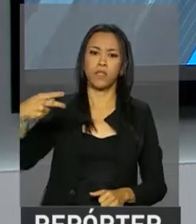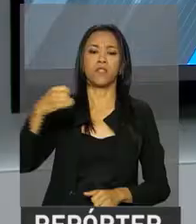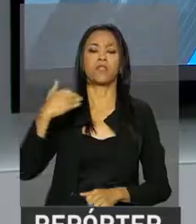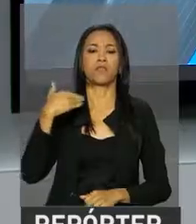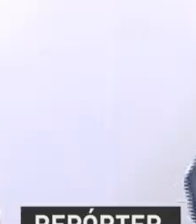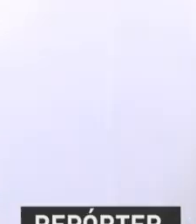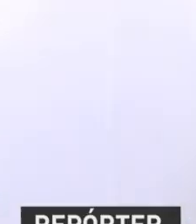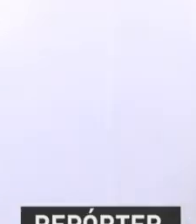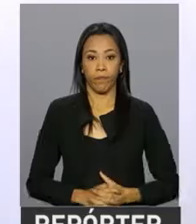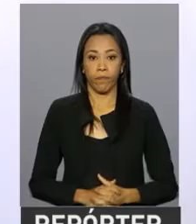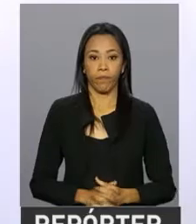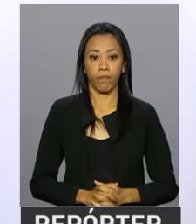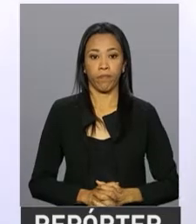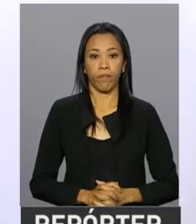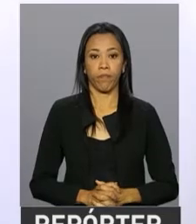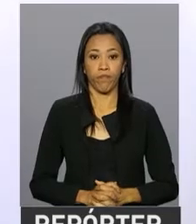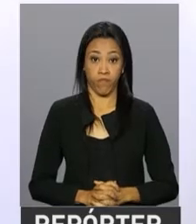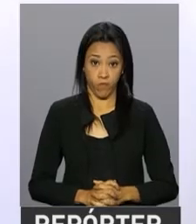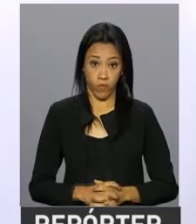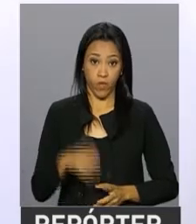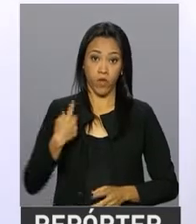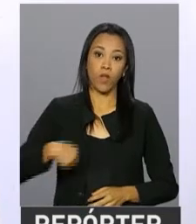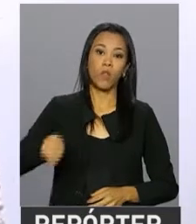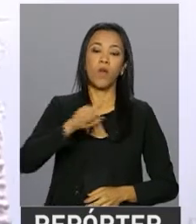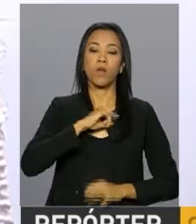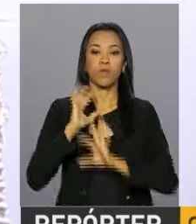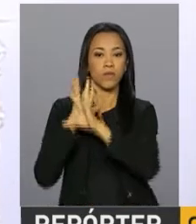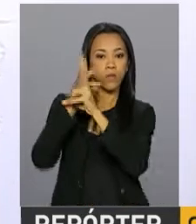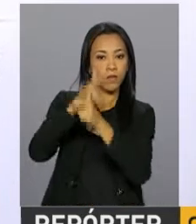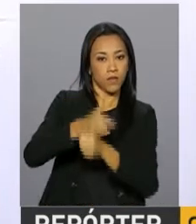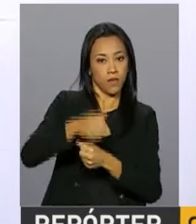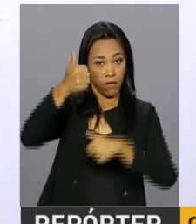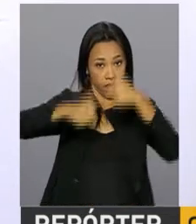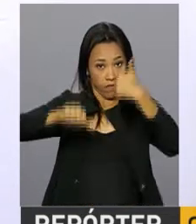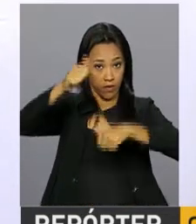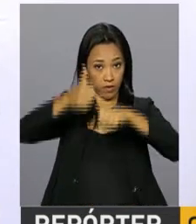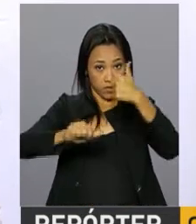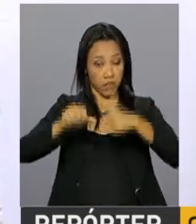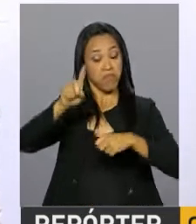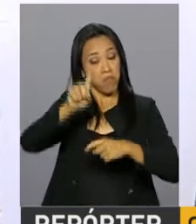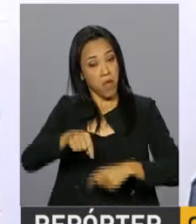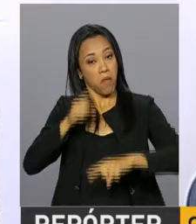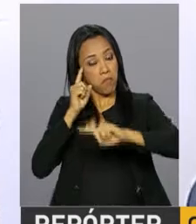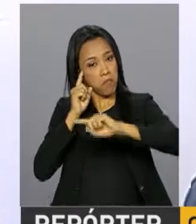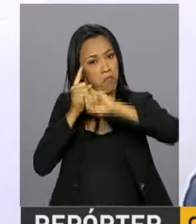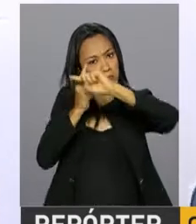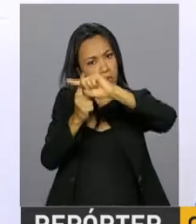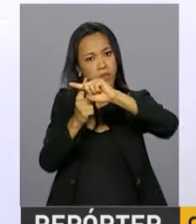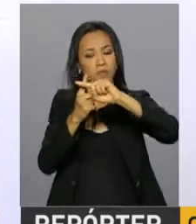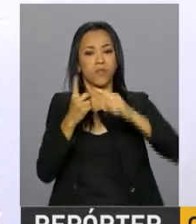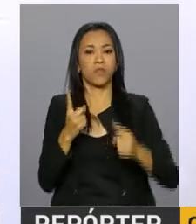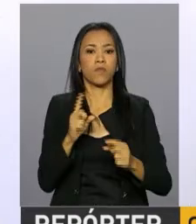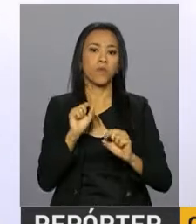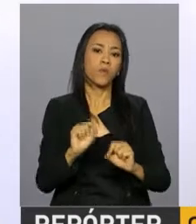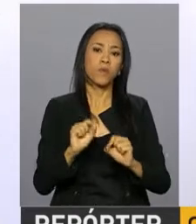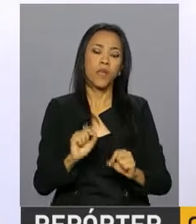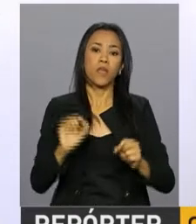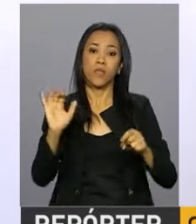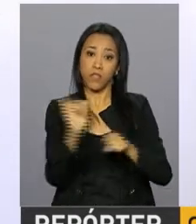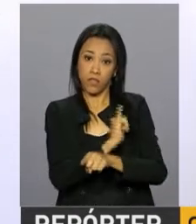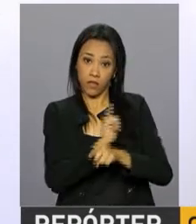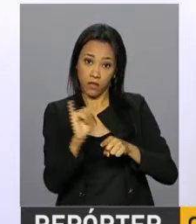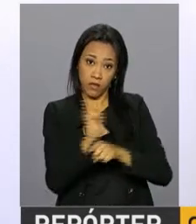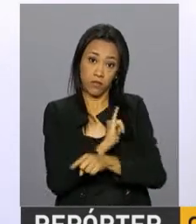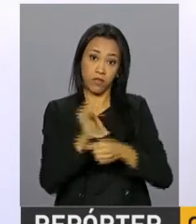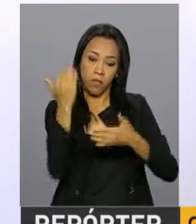occhi o nosso balanço é um balanço extremamente positivo a medida adotada pelo